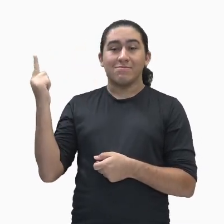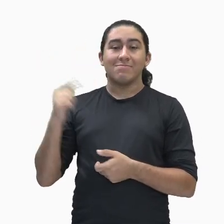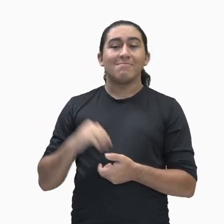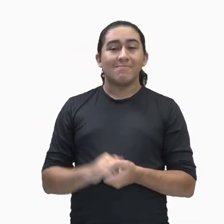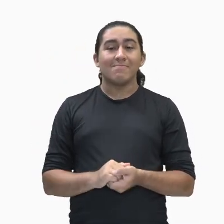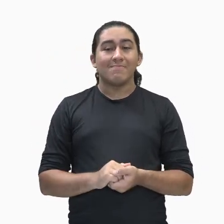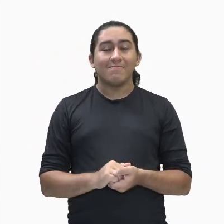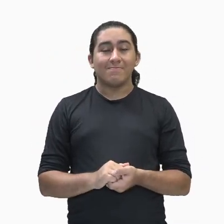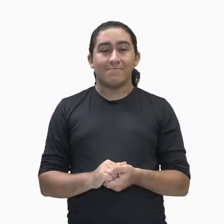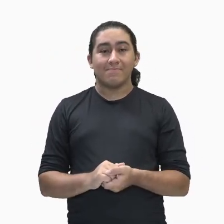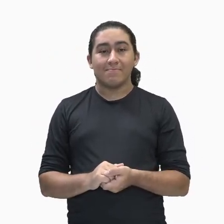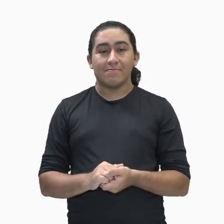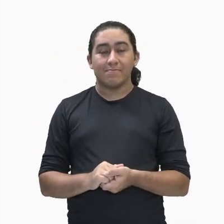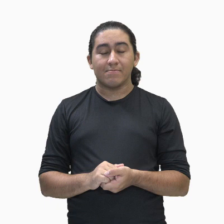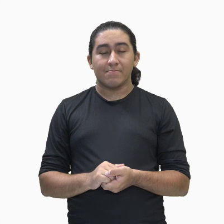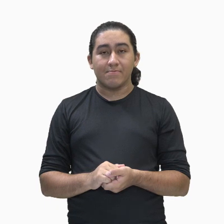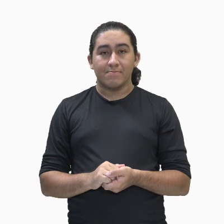avó, e